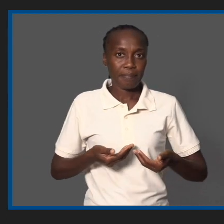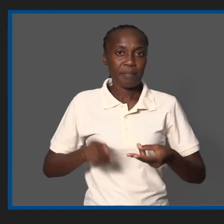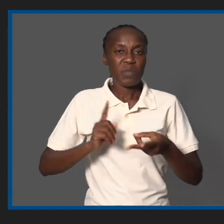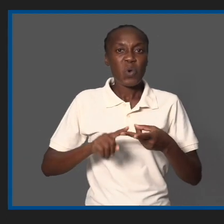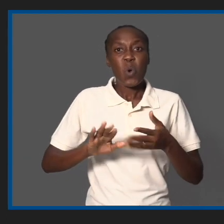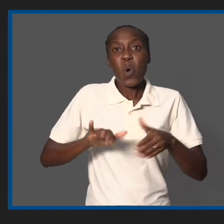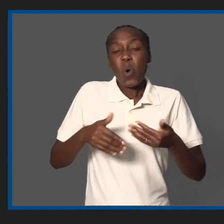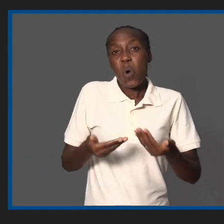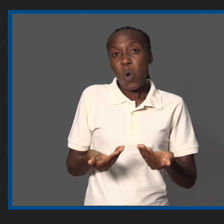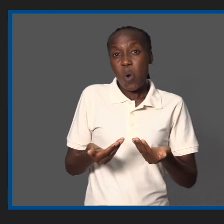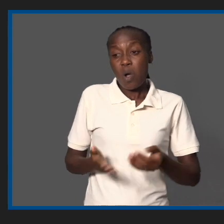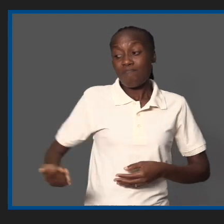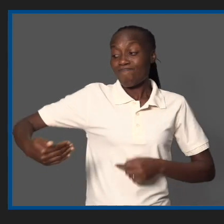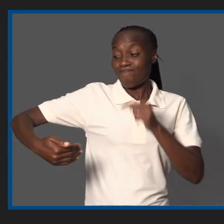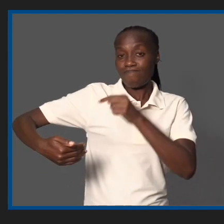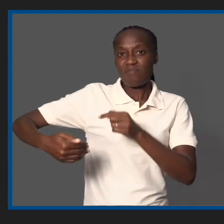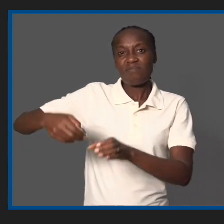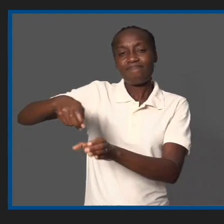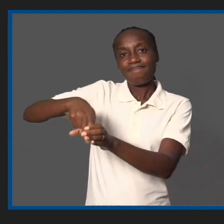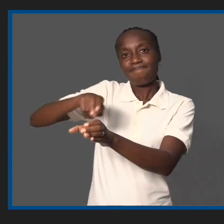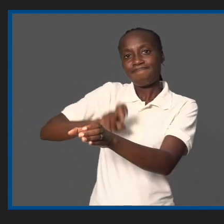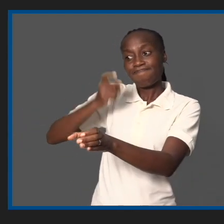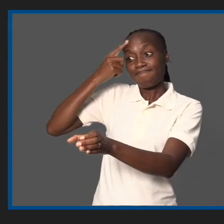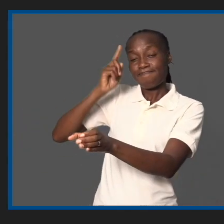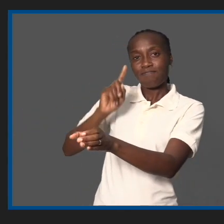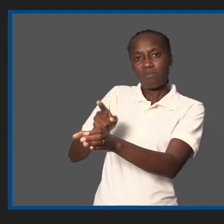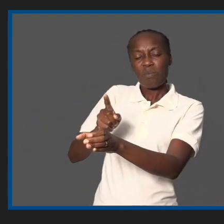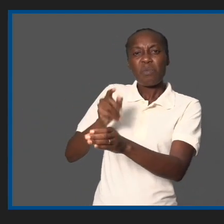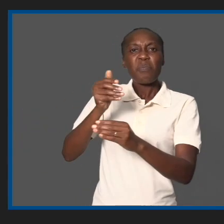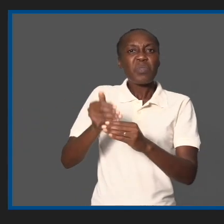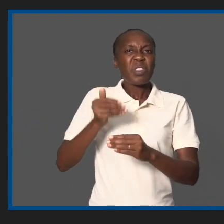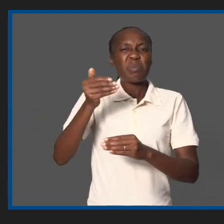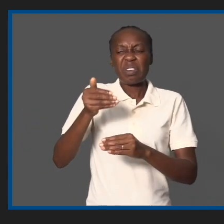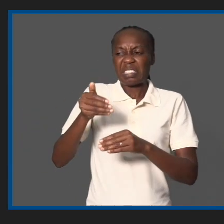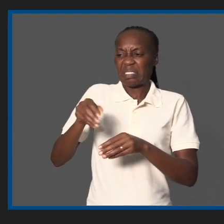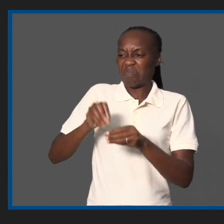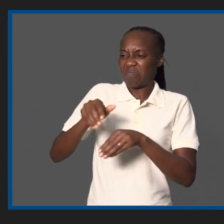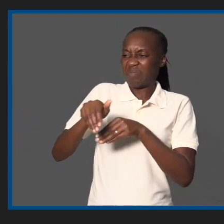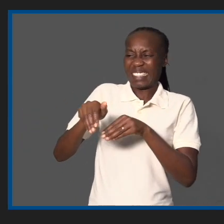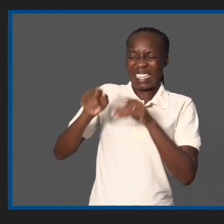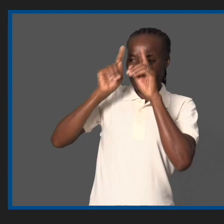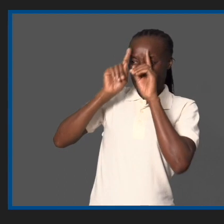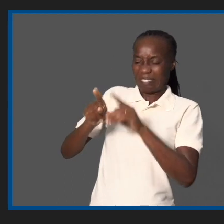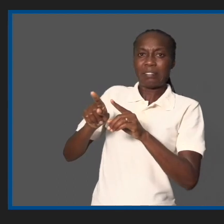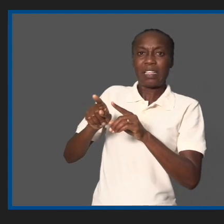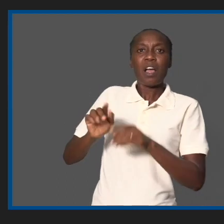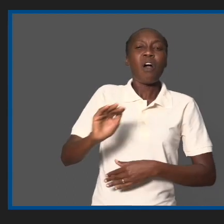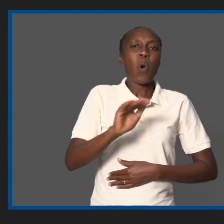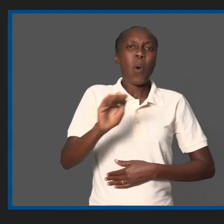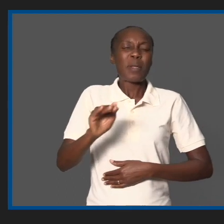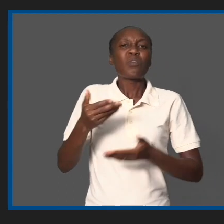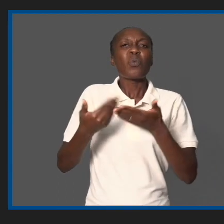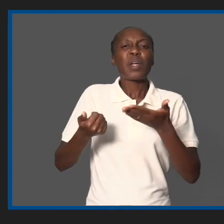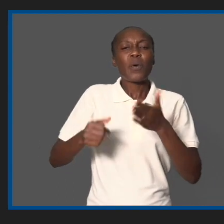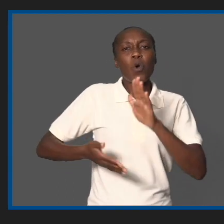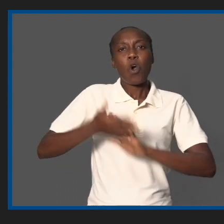abandono do marido e a rejecção da comunidade. A causa